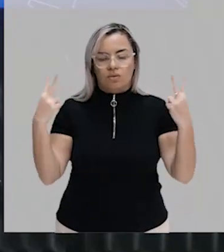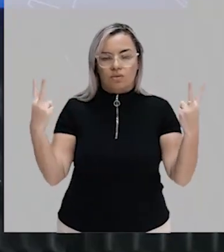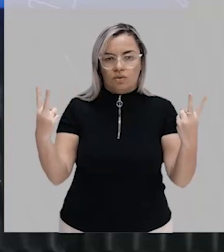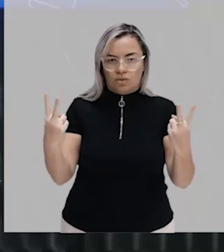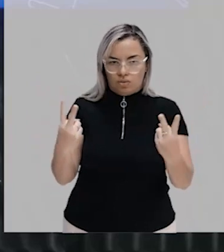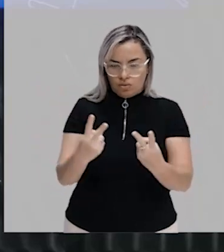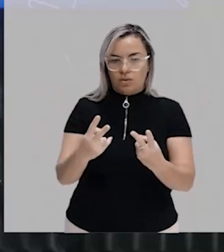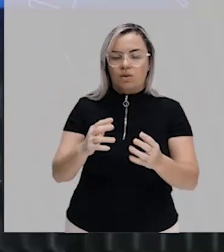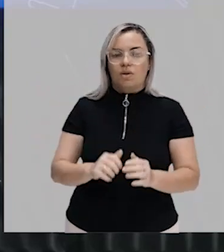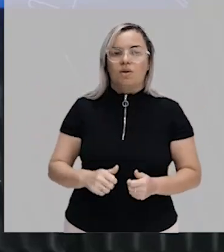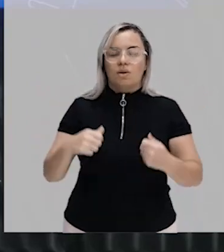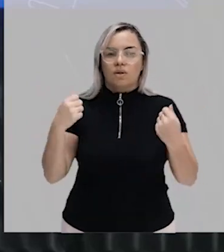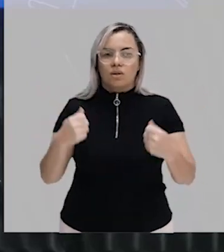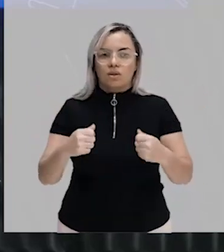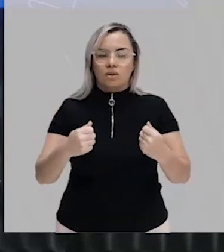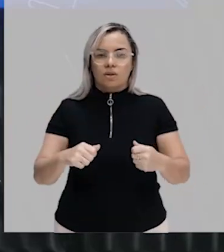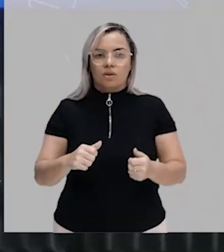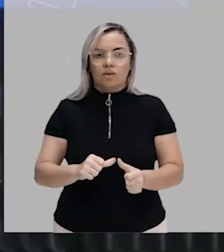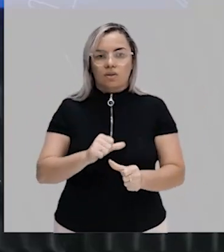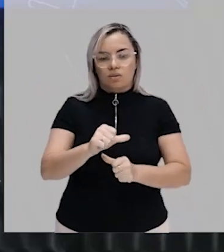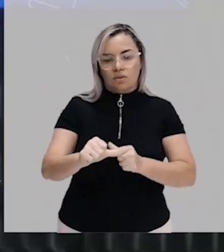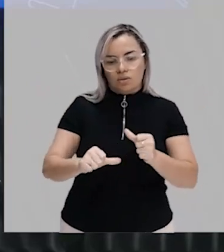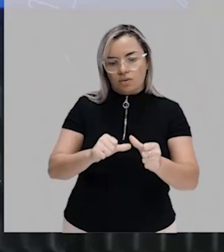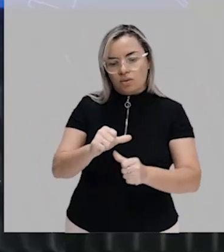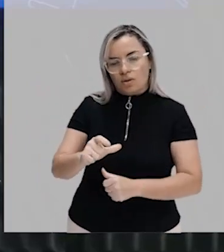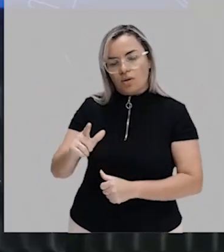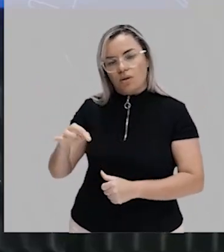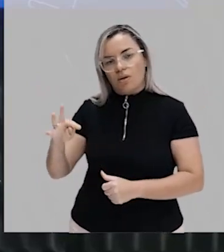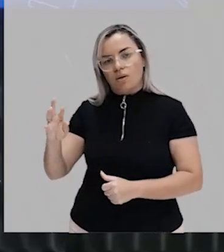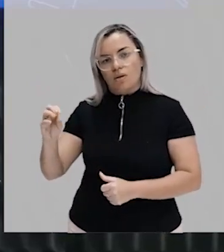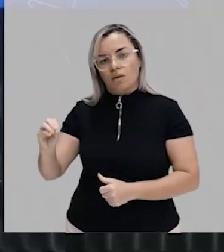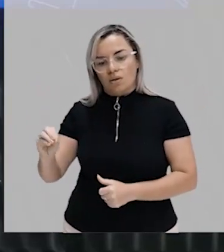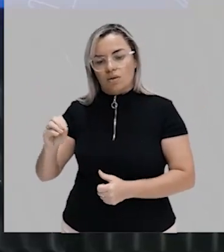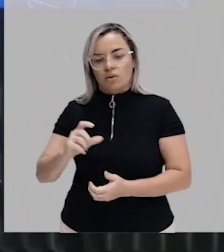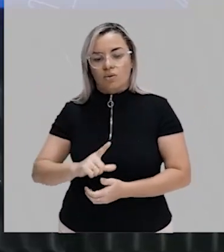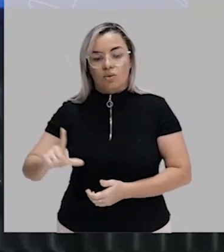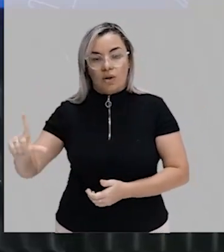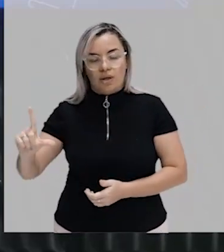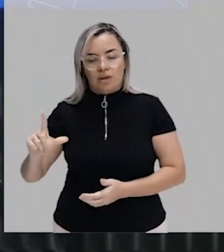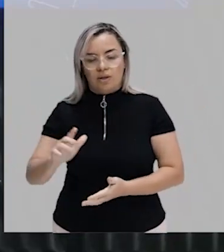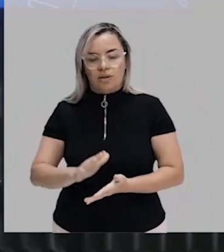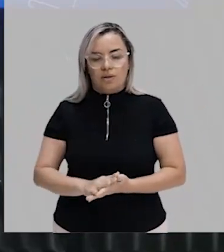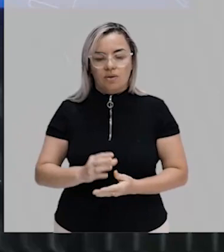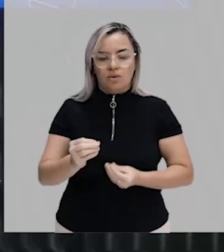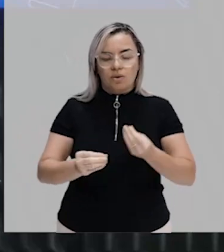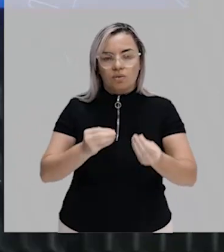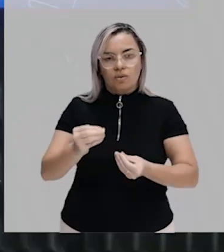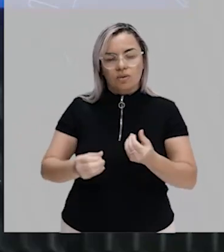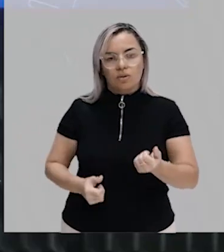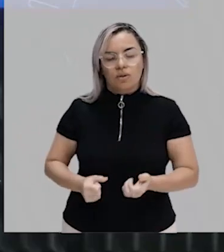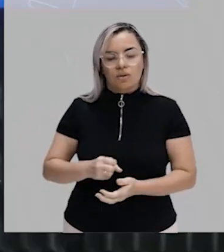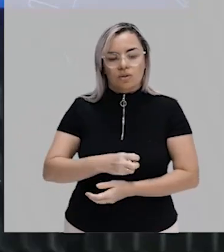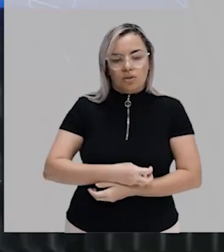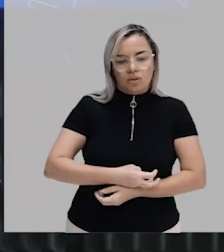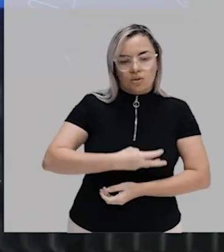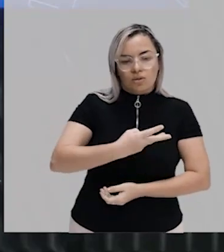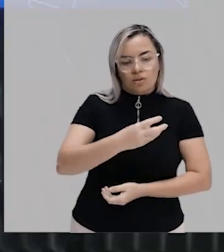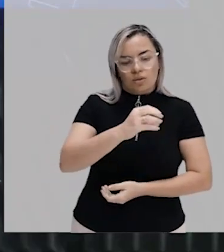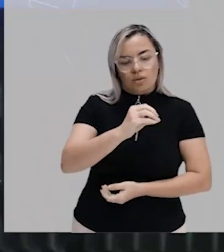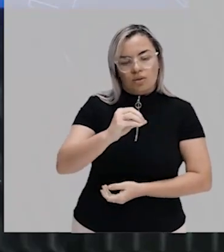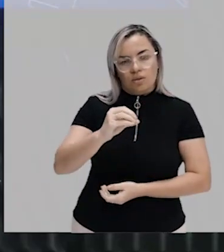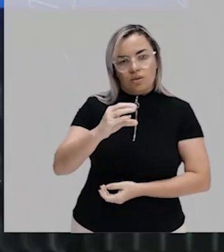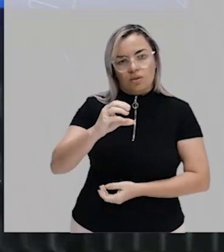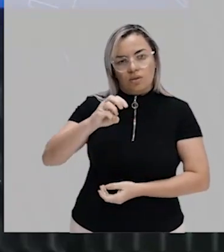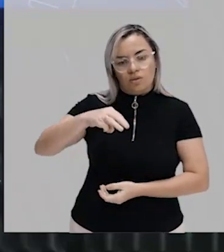em litros. Então, 300 centímetros cúbicos é o mesmo que 300 ml. Transformar 300